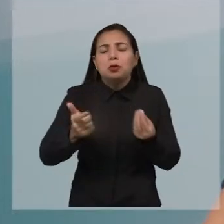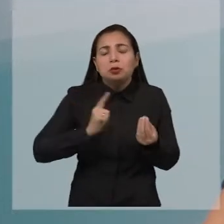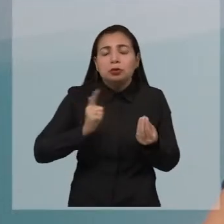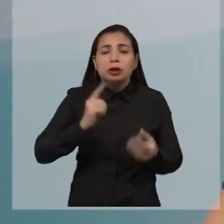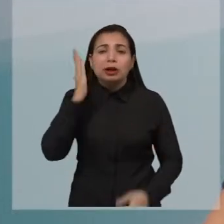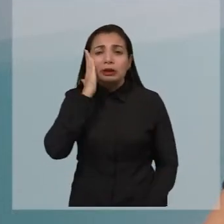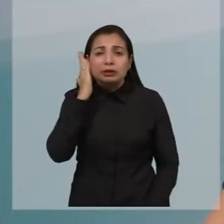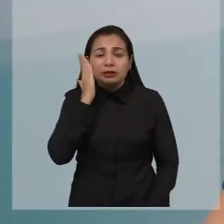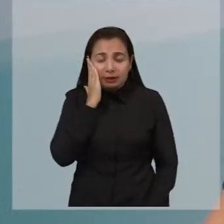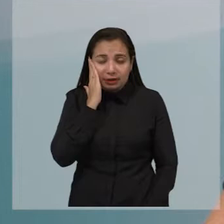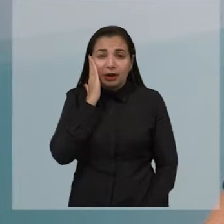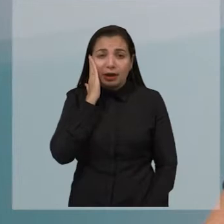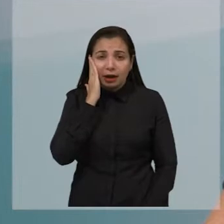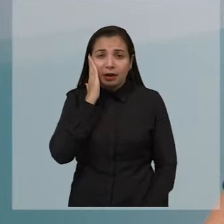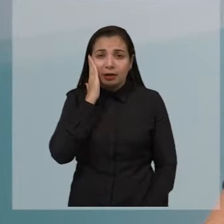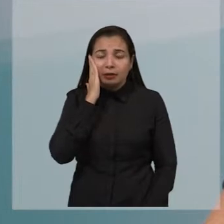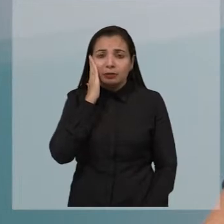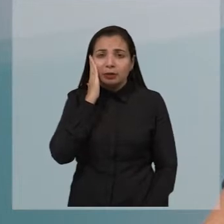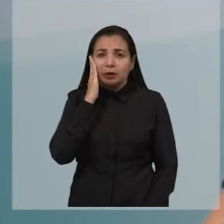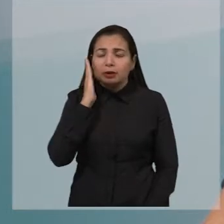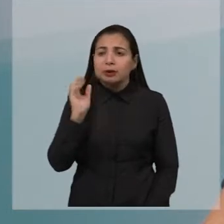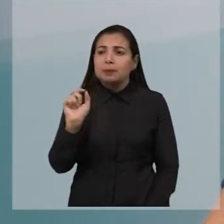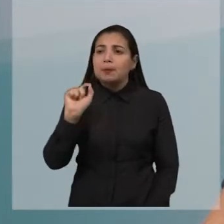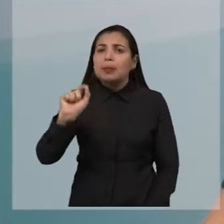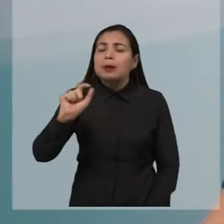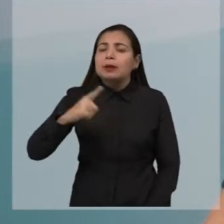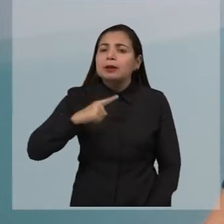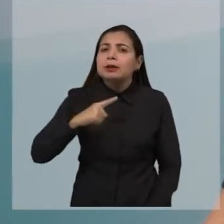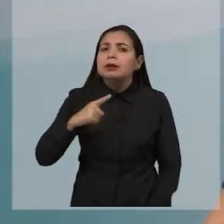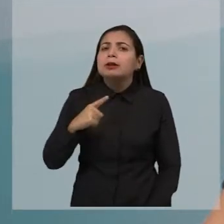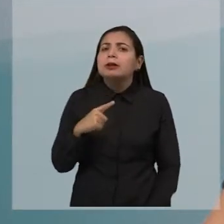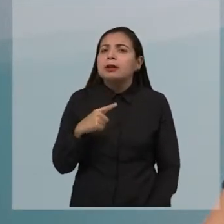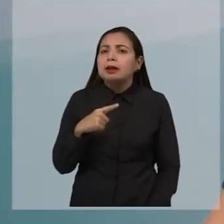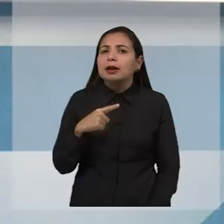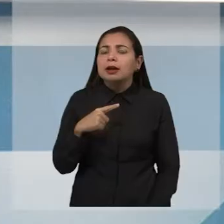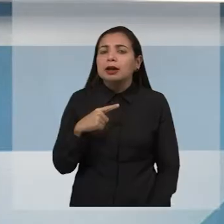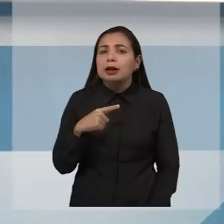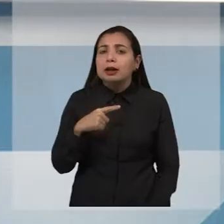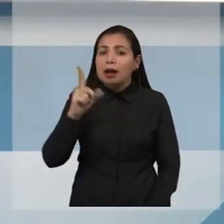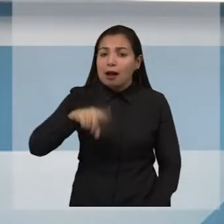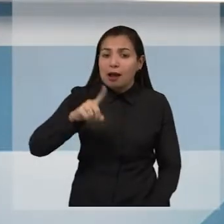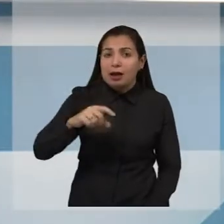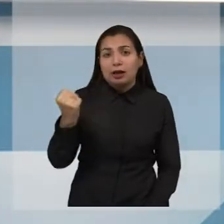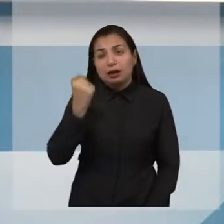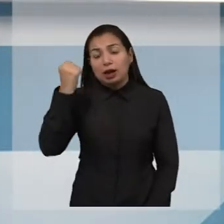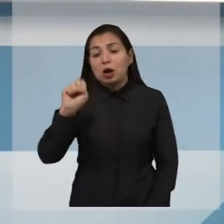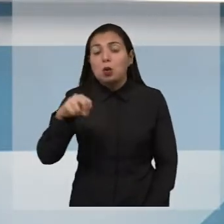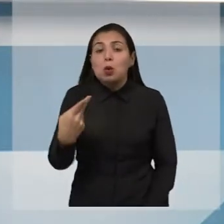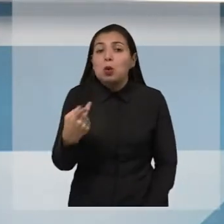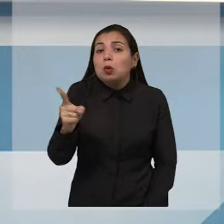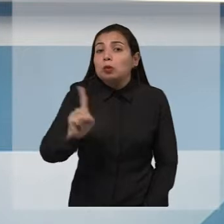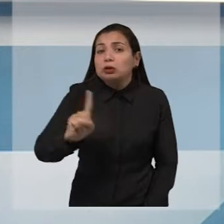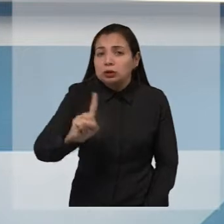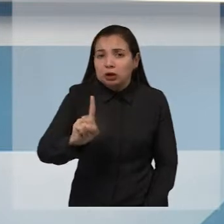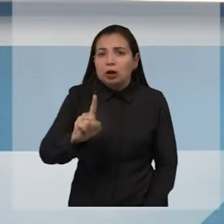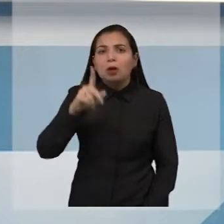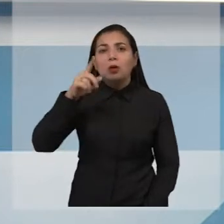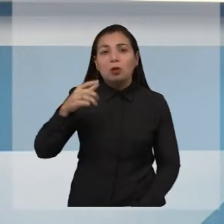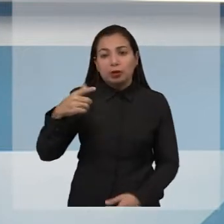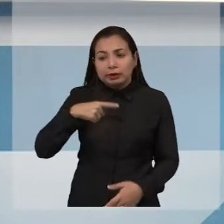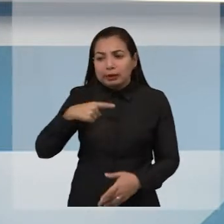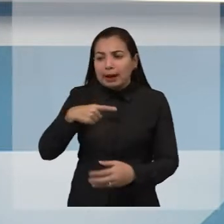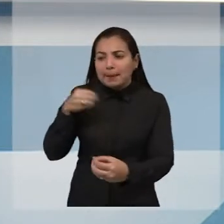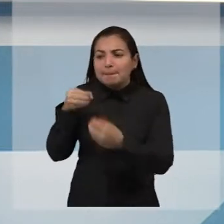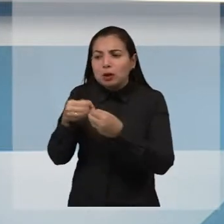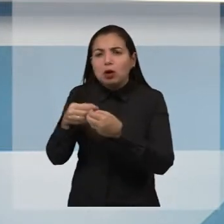próximo efetivamente desse criminoso, do mais gravoso ao menos gravoso, são os